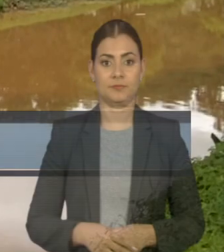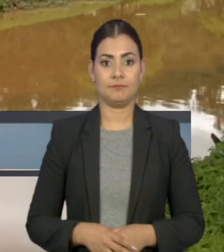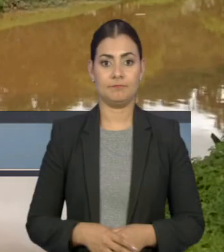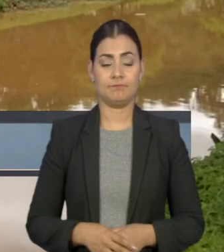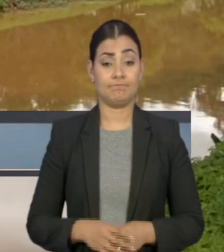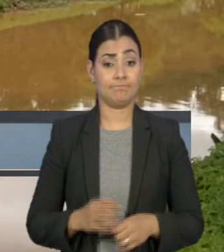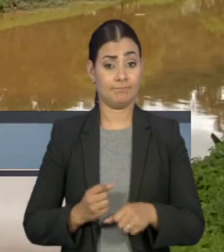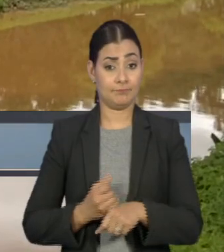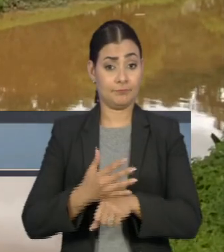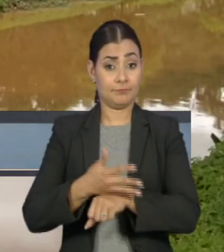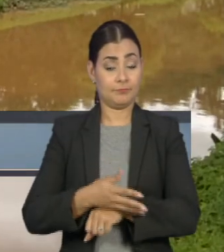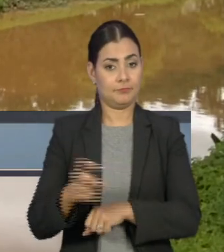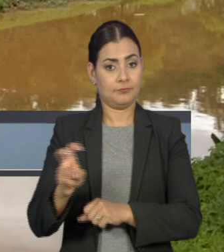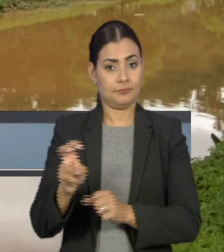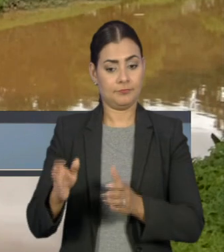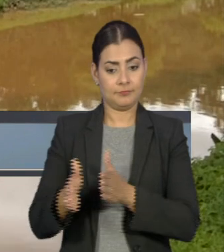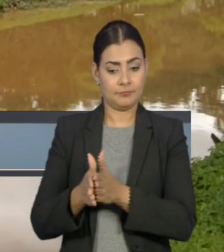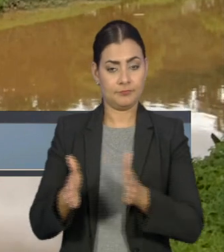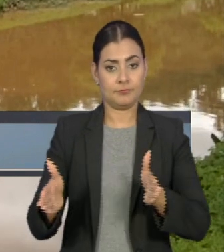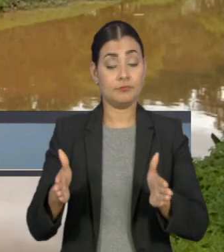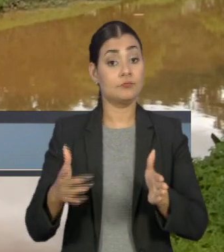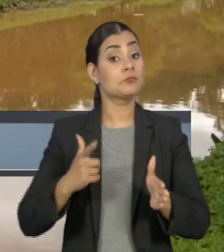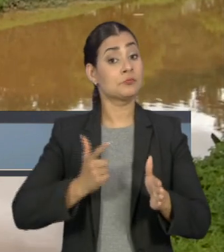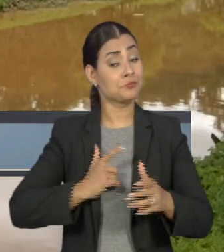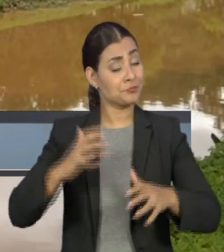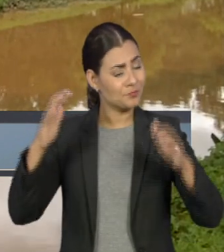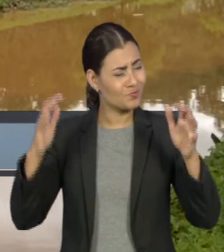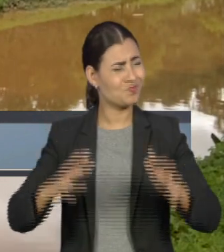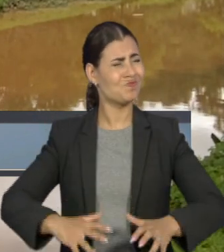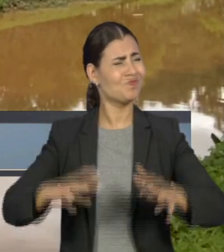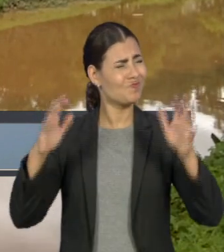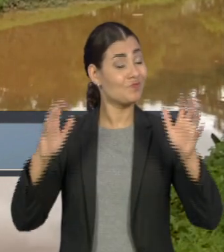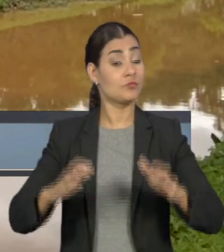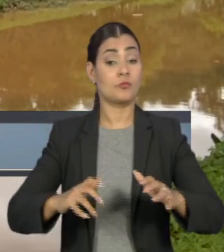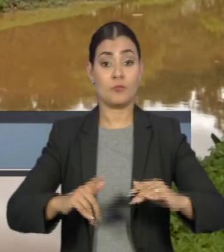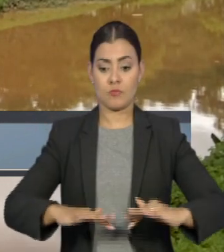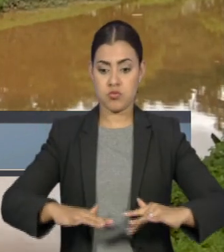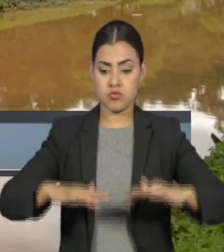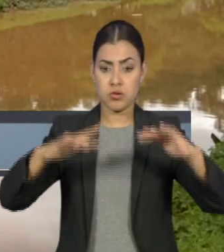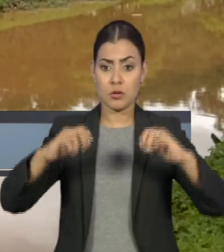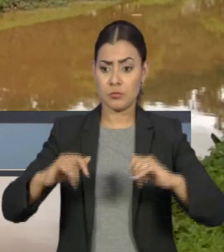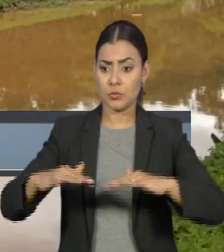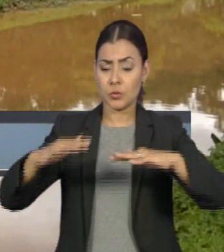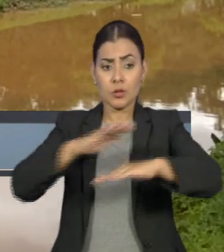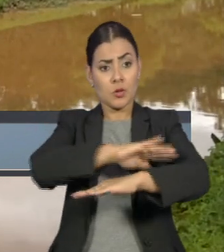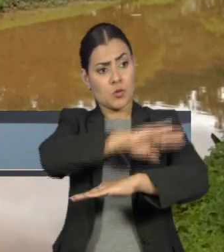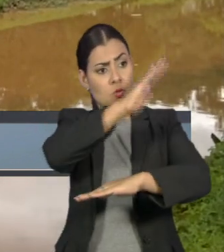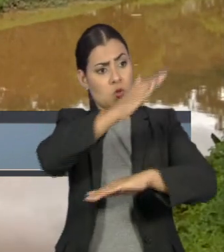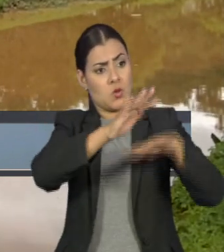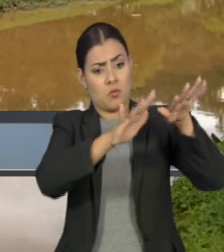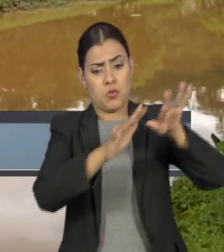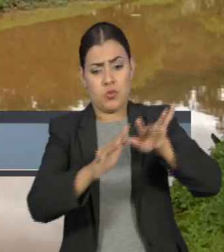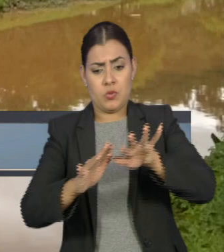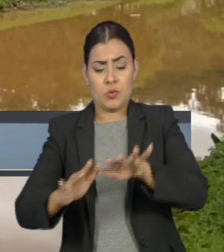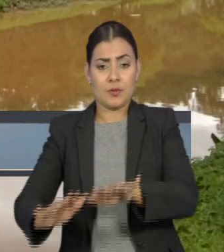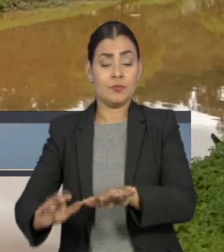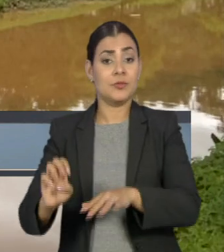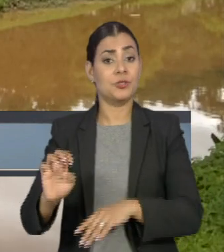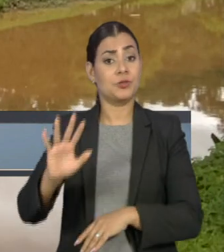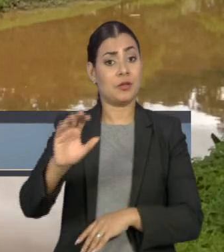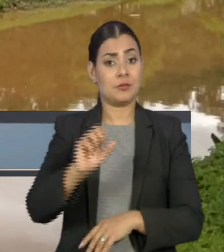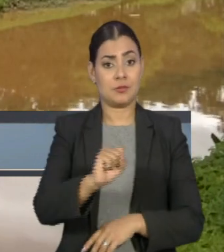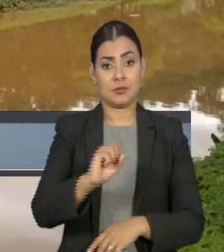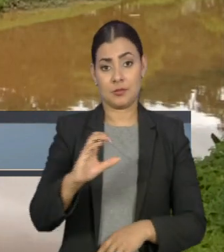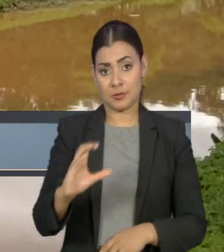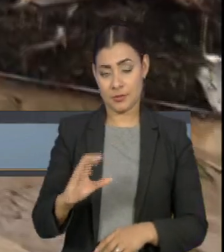durante a madrugada desta quinta-feira uma forte chuva causou alagamentos e deslizamentos de terra em boa parte do Estado